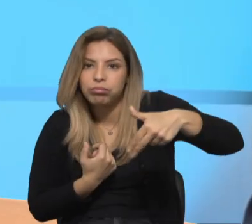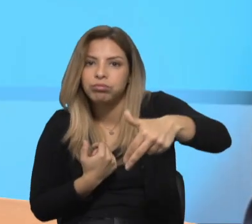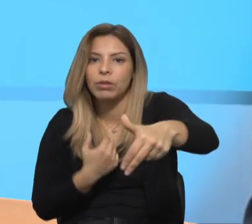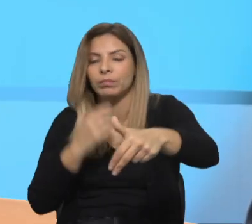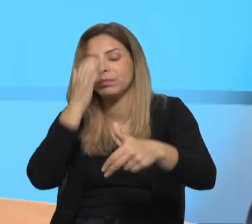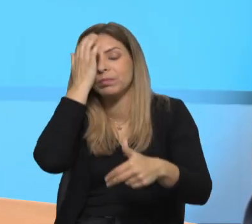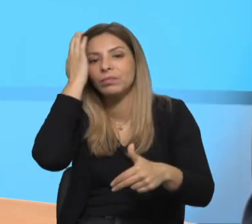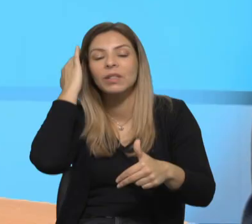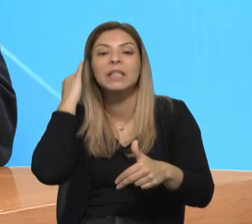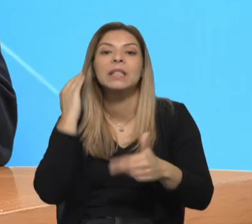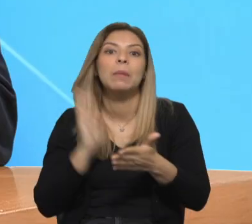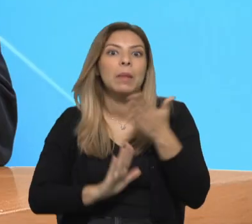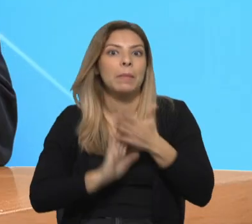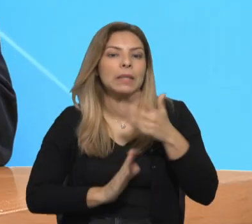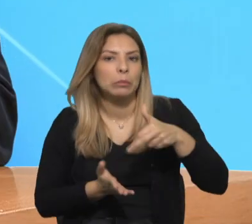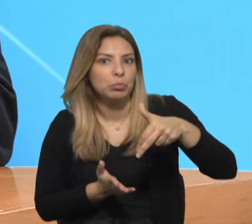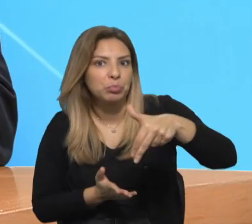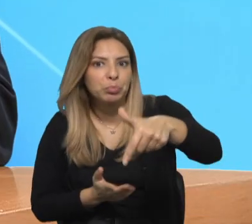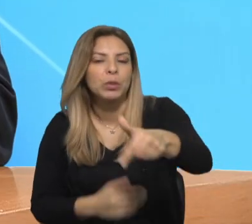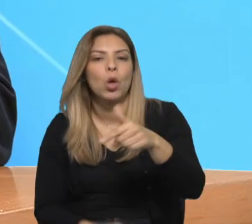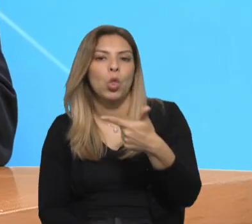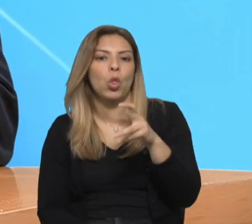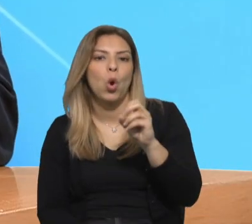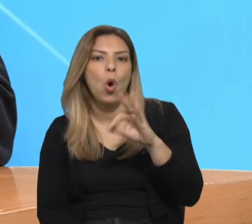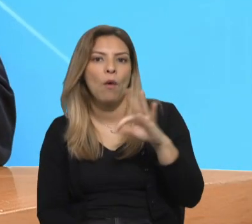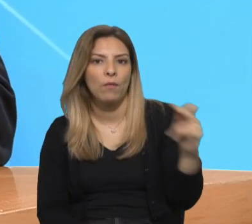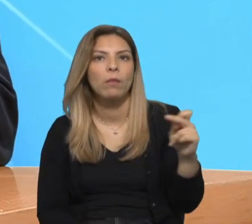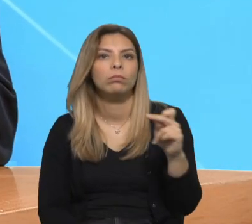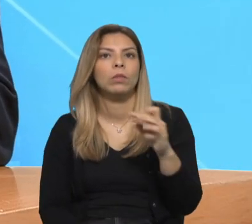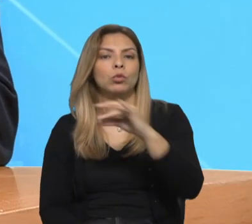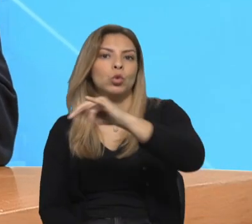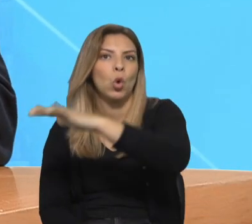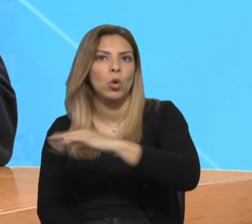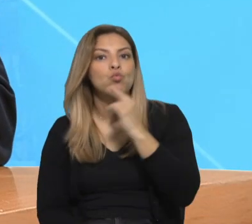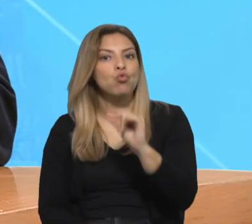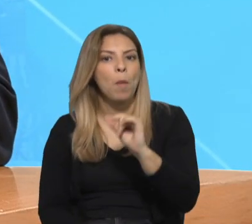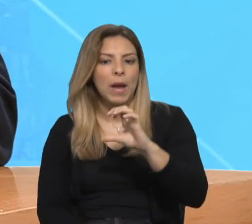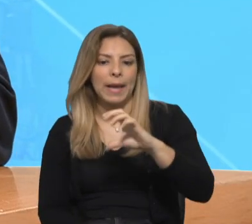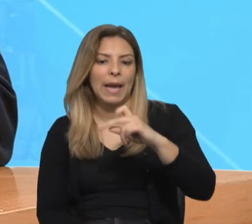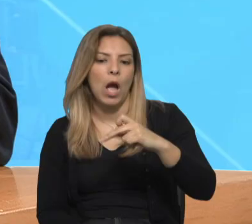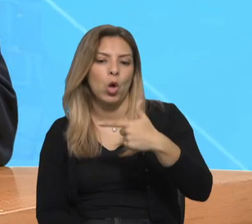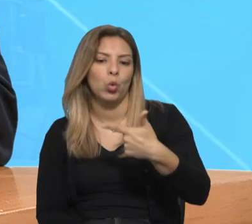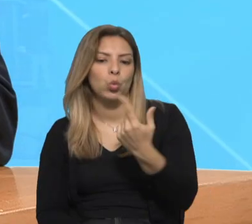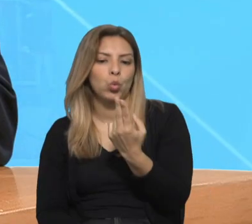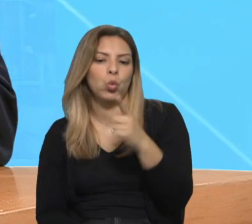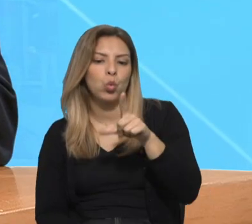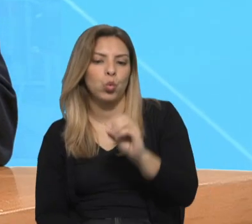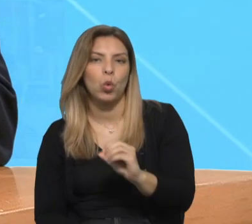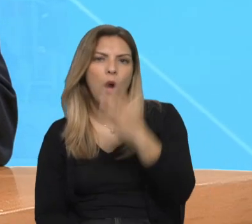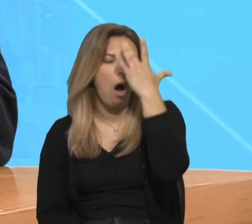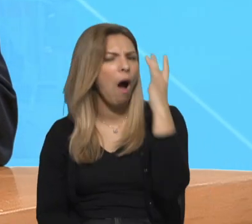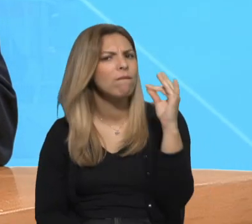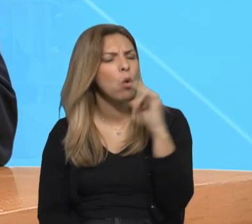pronto, depois chegamos à Trofa, no Catulo, era assim que se chamava o sítio, eu fixei